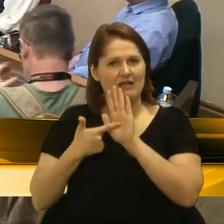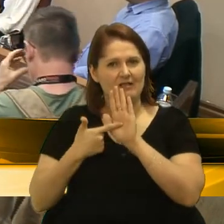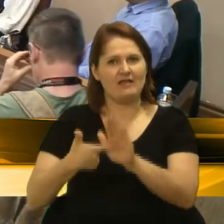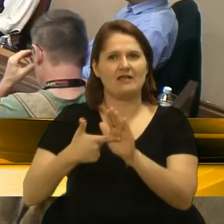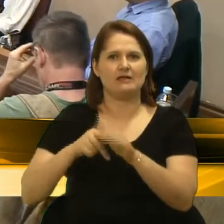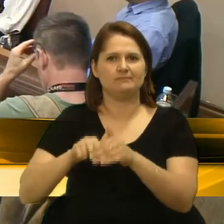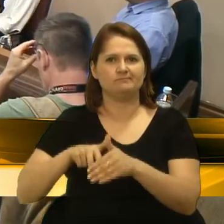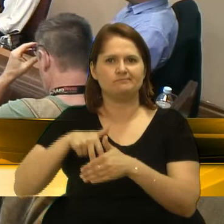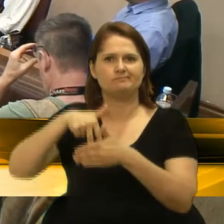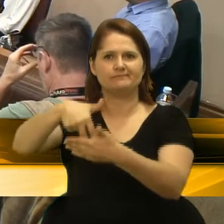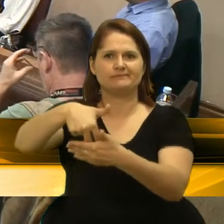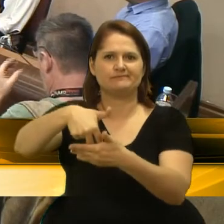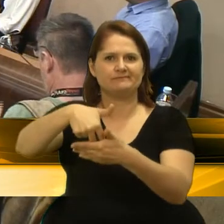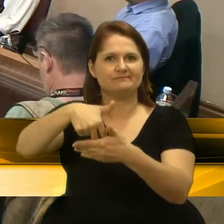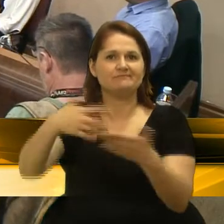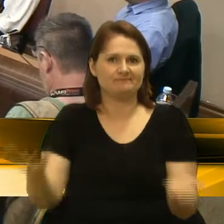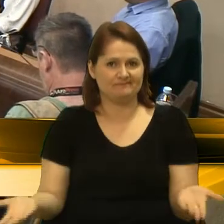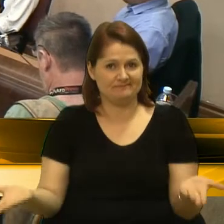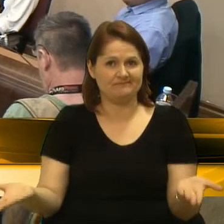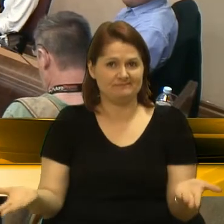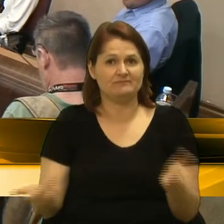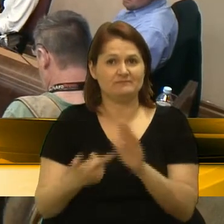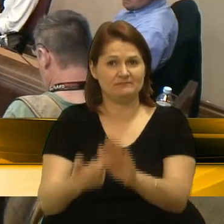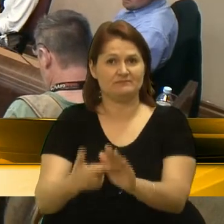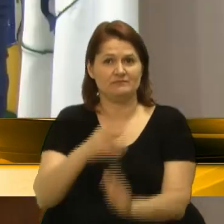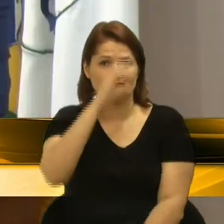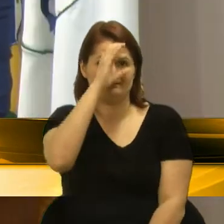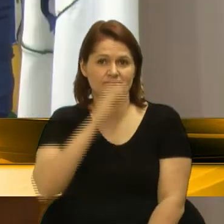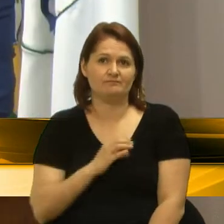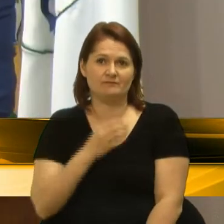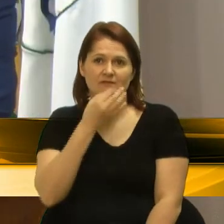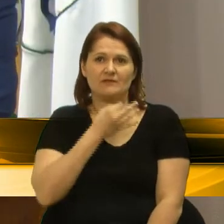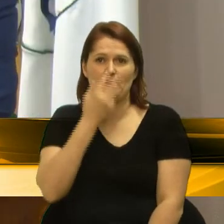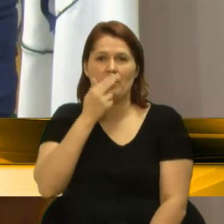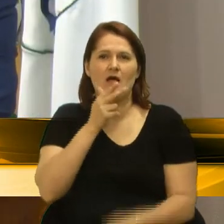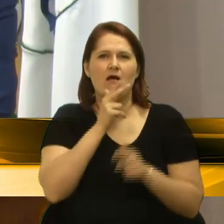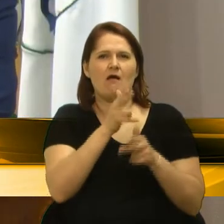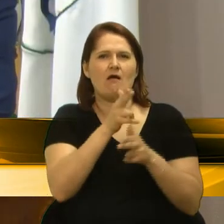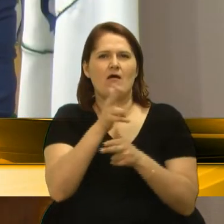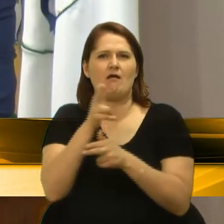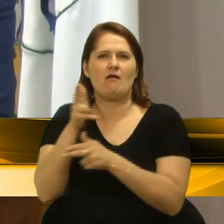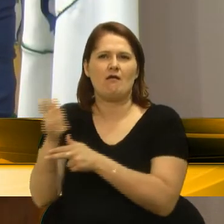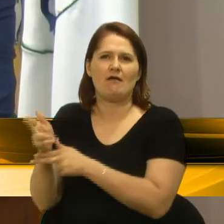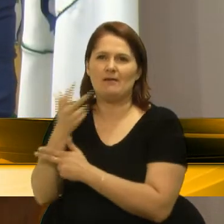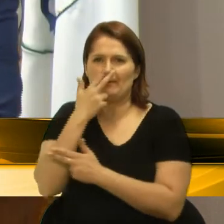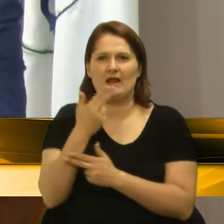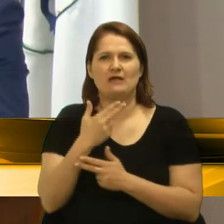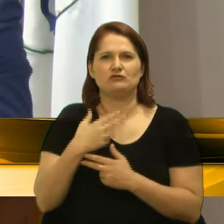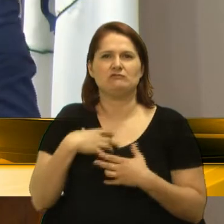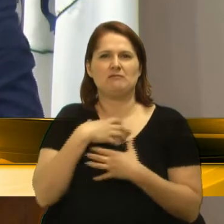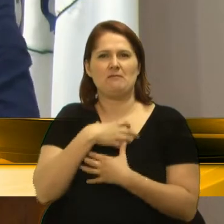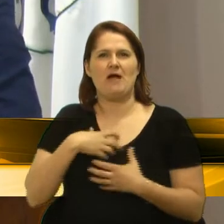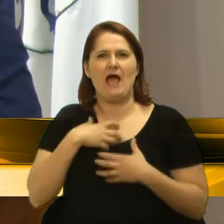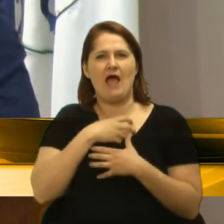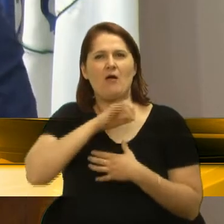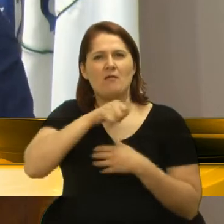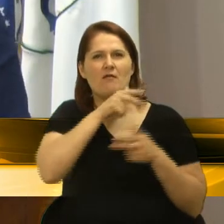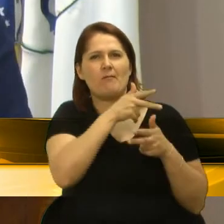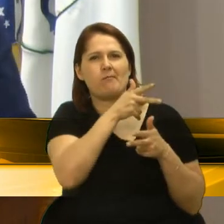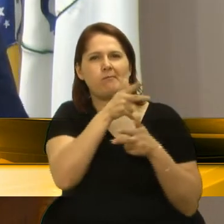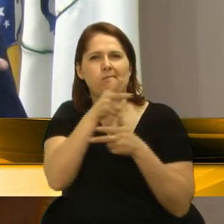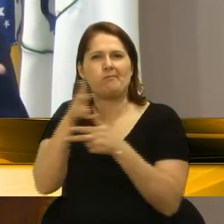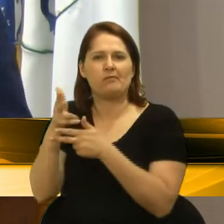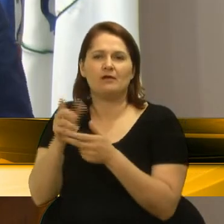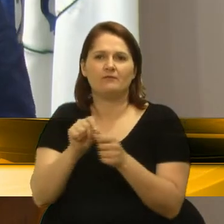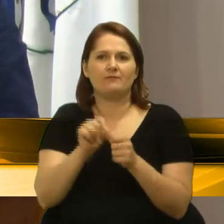cidadãos caxienses. Uma verdadeira metralhadora de mágoa se tornou essa tribuna hoje, quando, em verdade, os